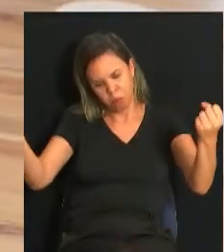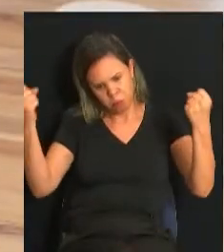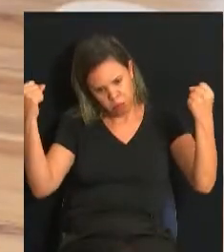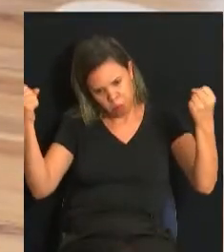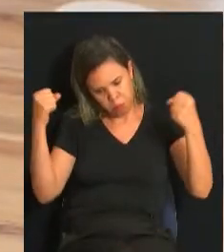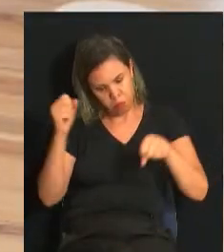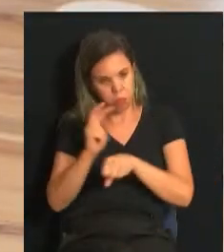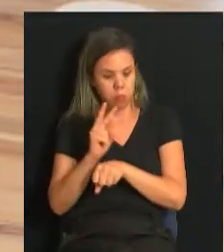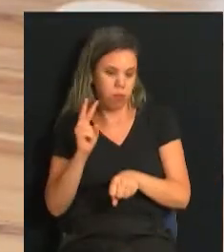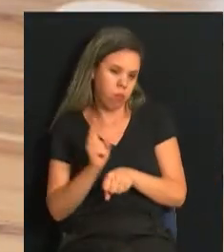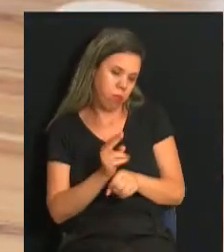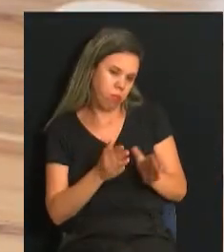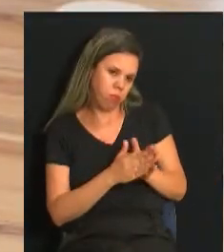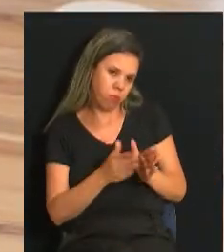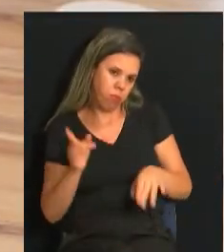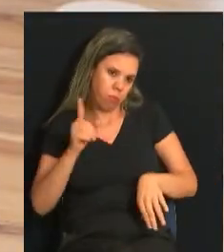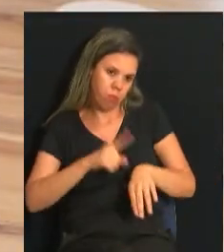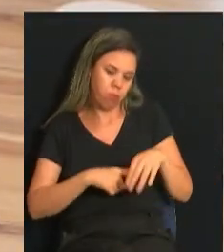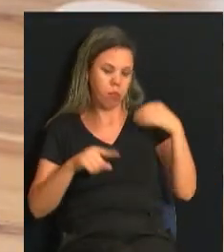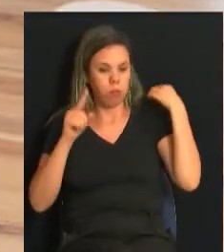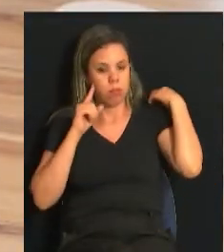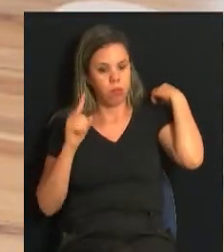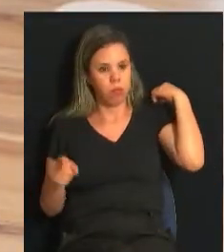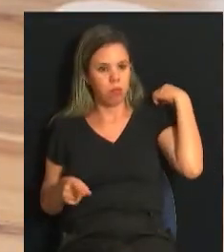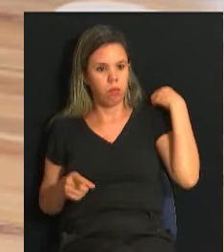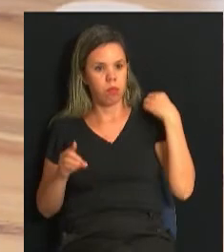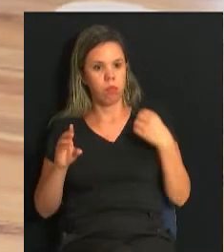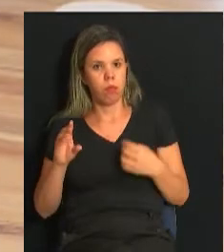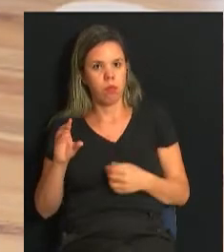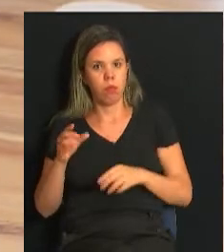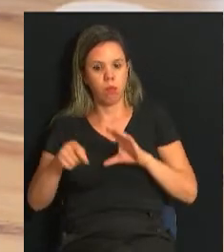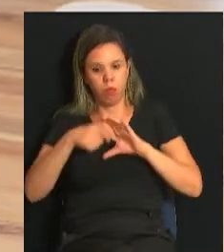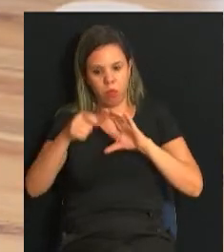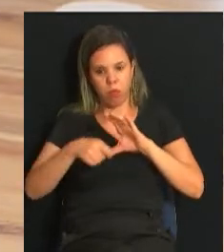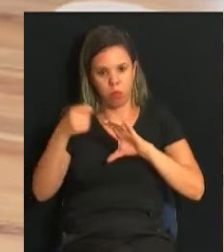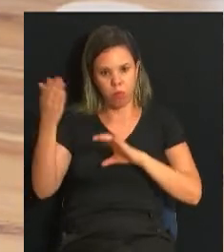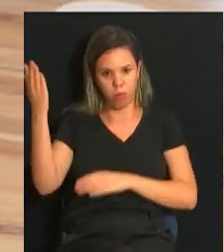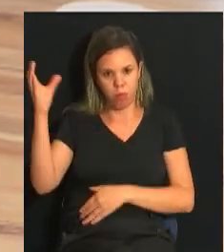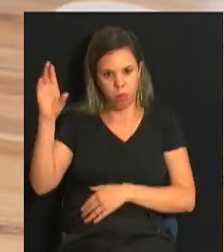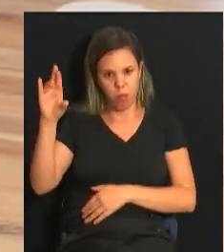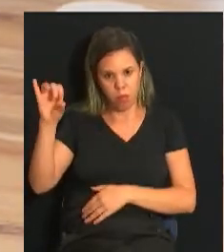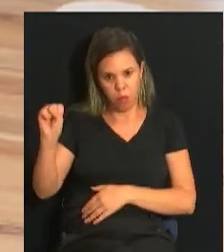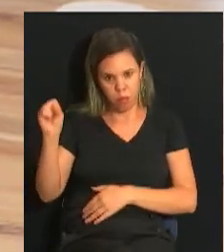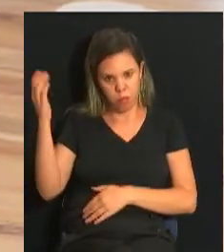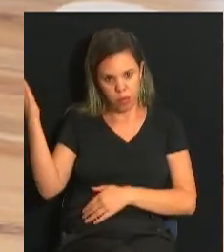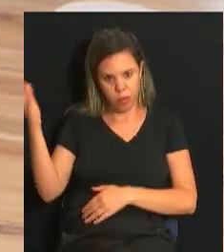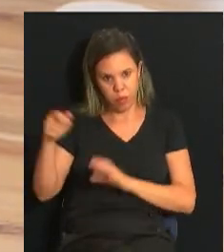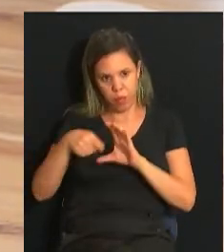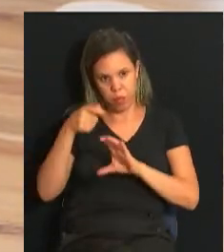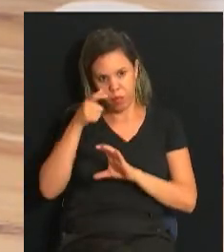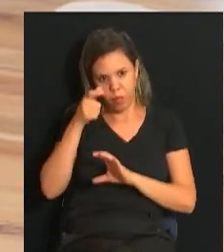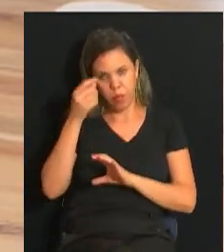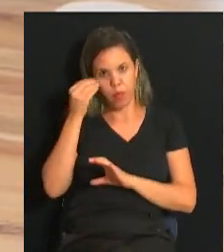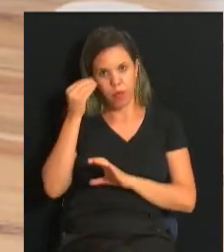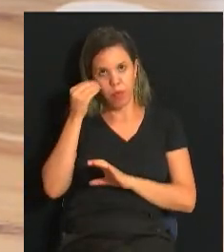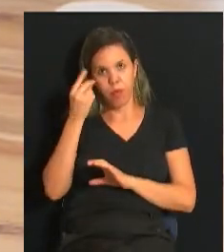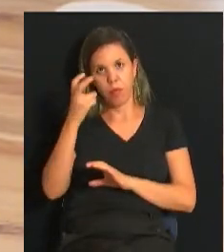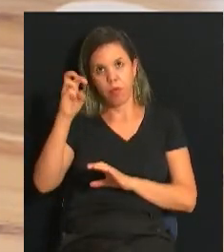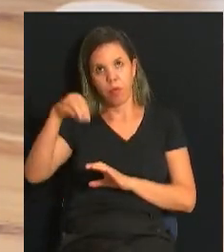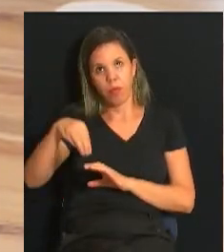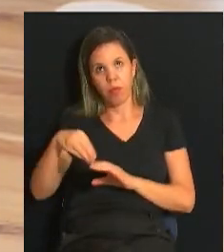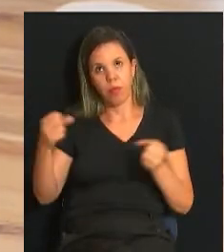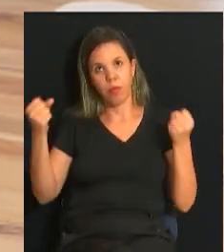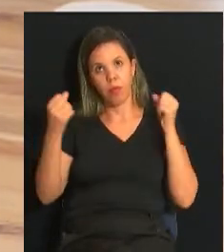se cuidar o resto do horário ou Cristiano Ribas na Itália atrás assim agora ele vai ficar 15 minutos